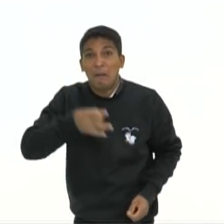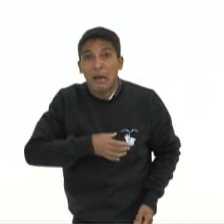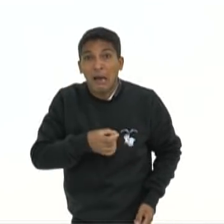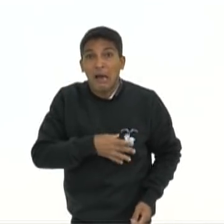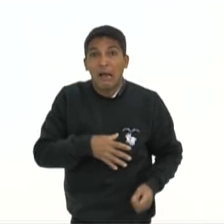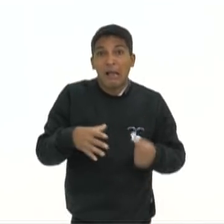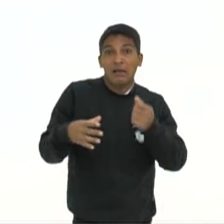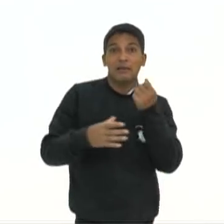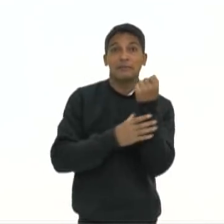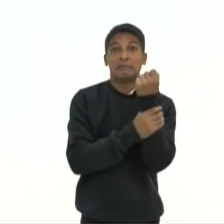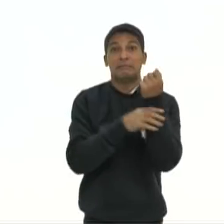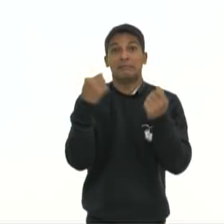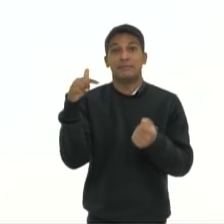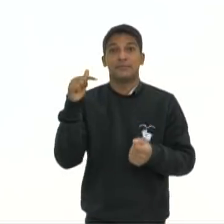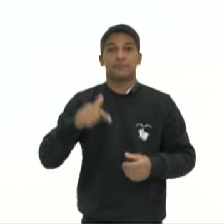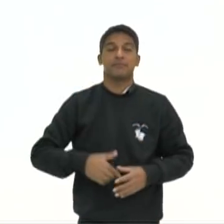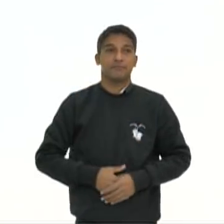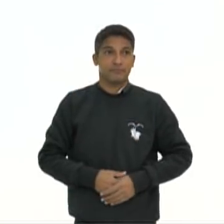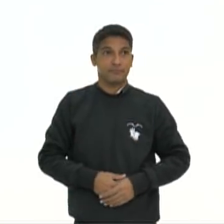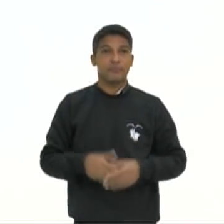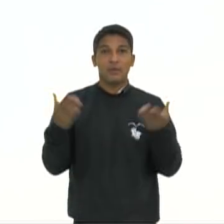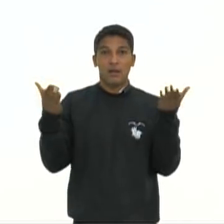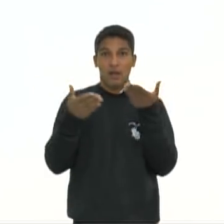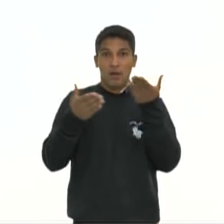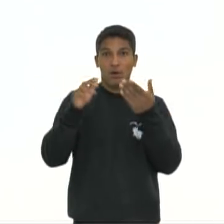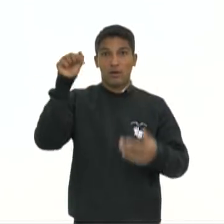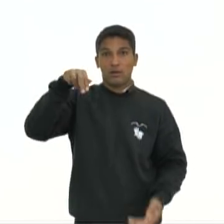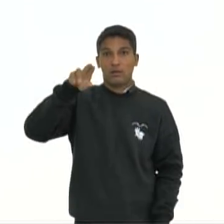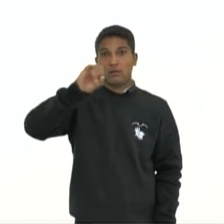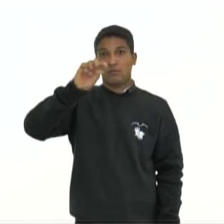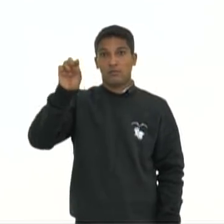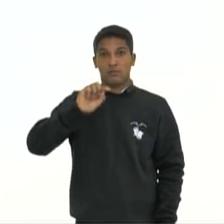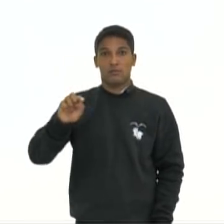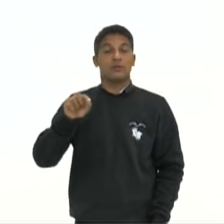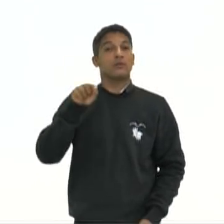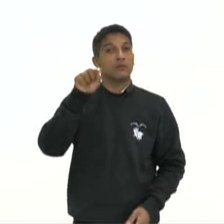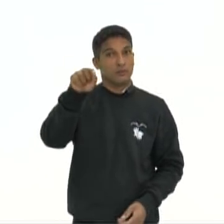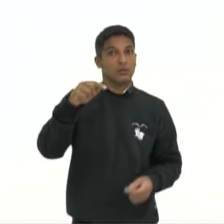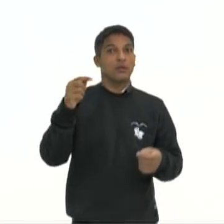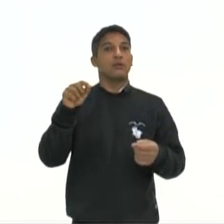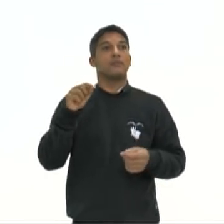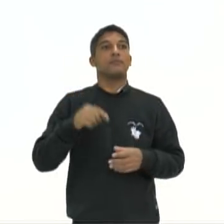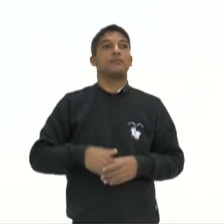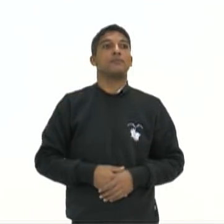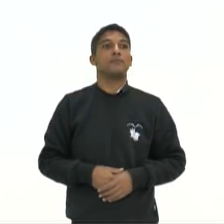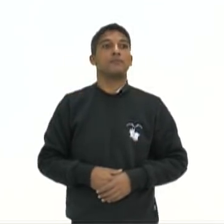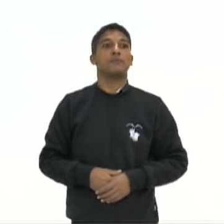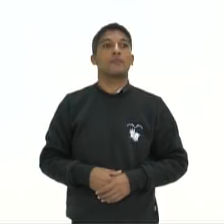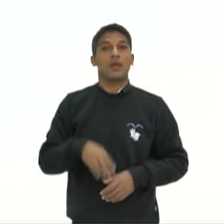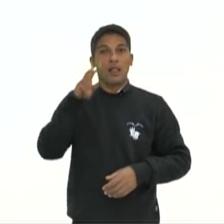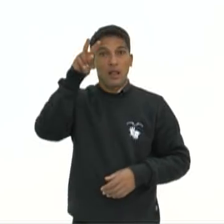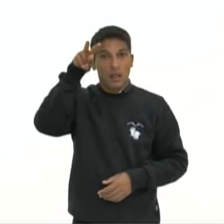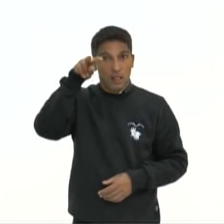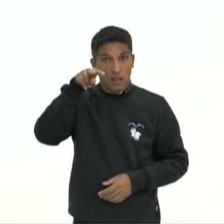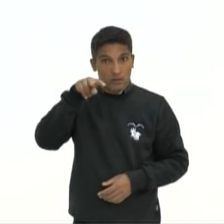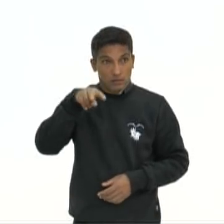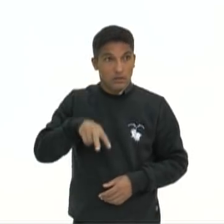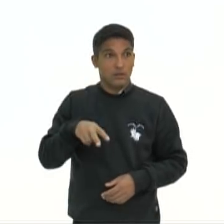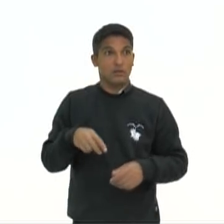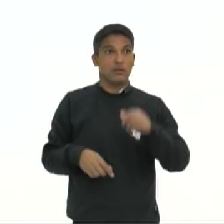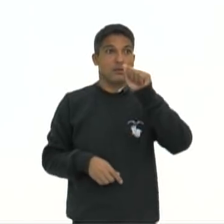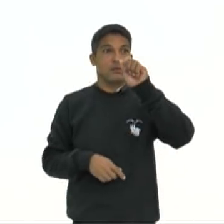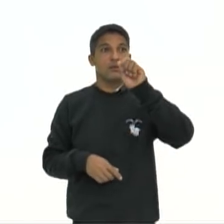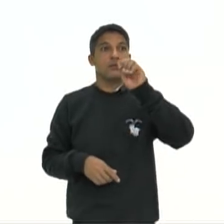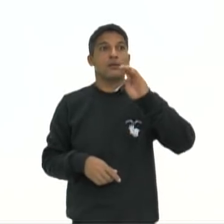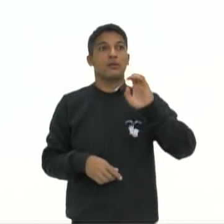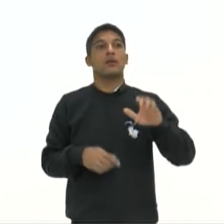2 dos critérios que dominavam a sociedade medieval. Então vocês vão ler atenciosamente